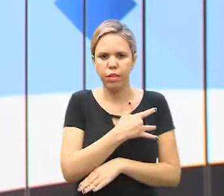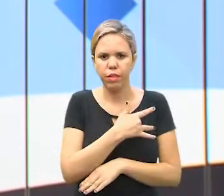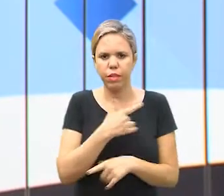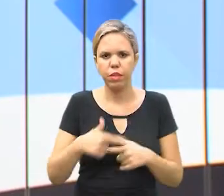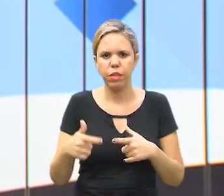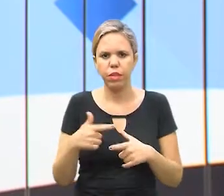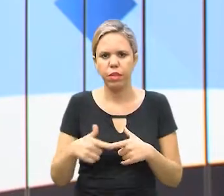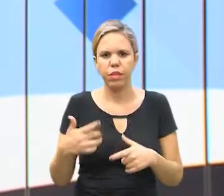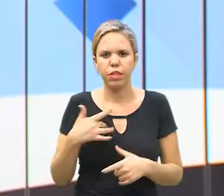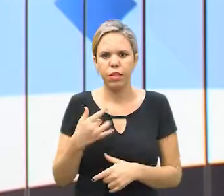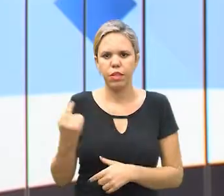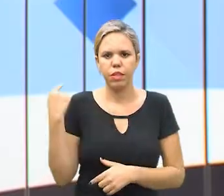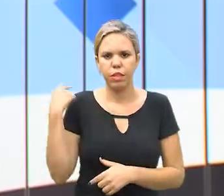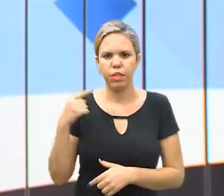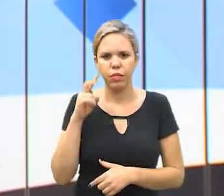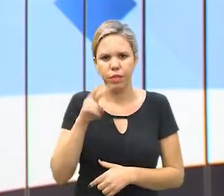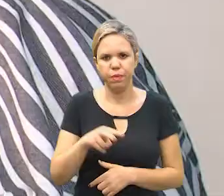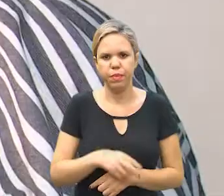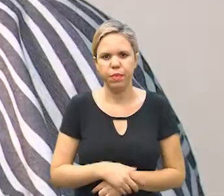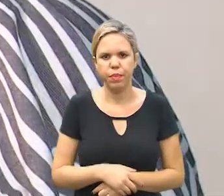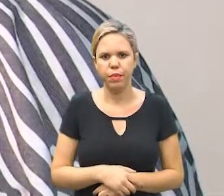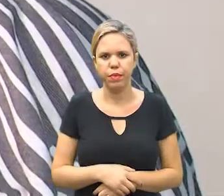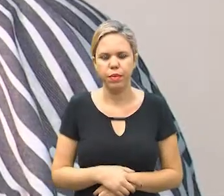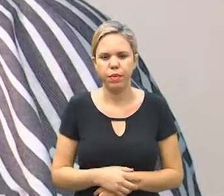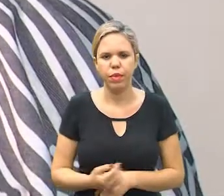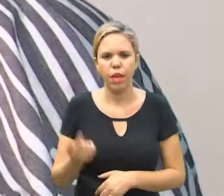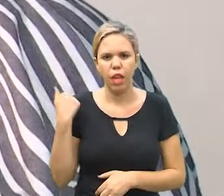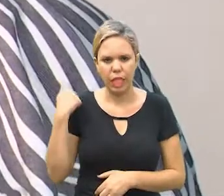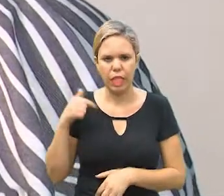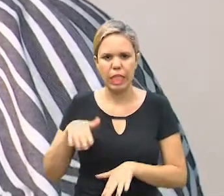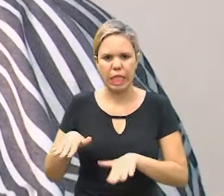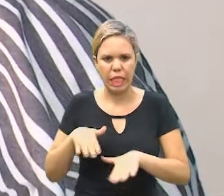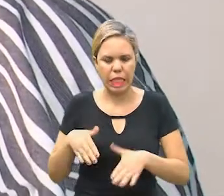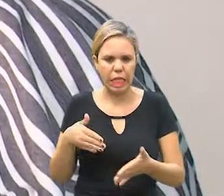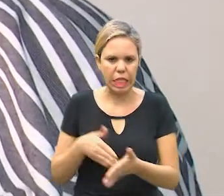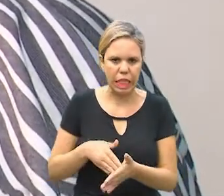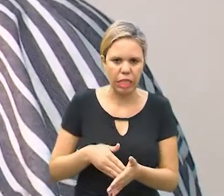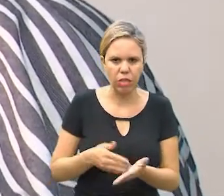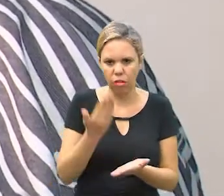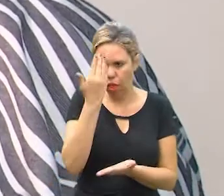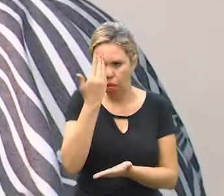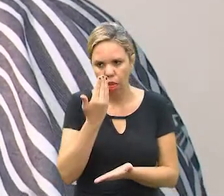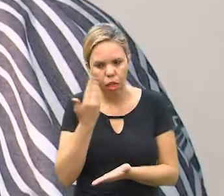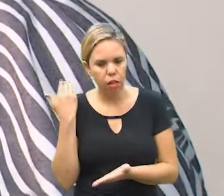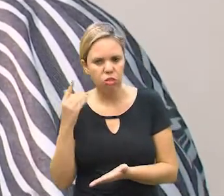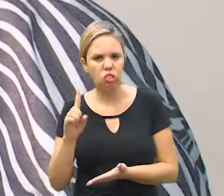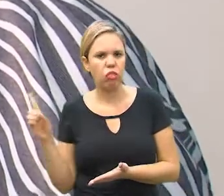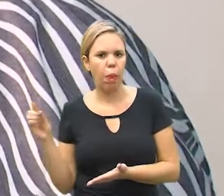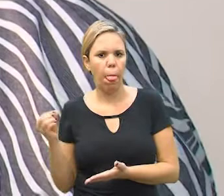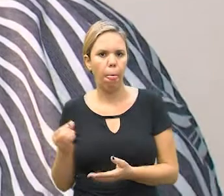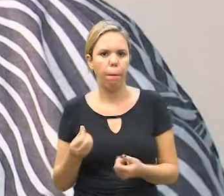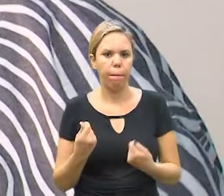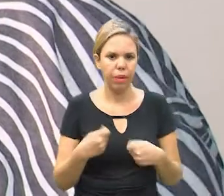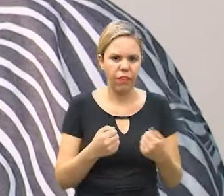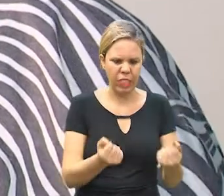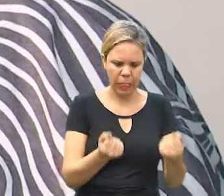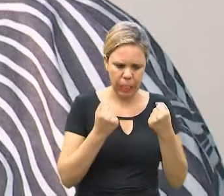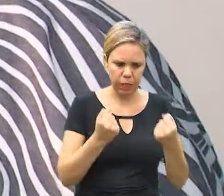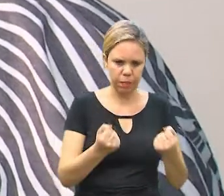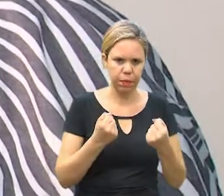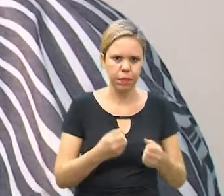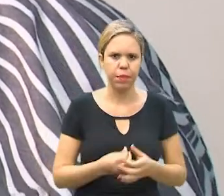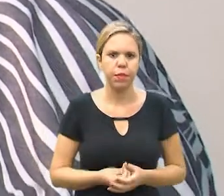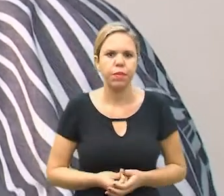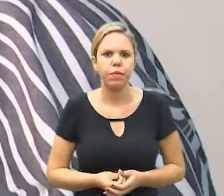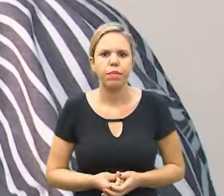dos problemas de saúde. Vamos ouvir. Eu perdi movimento do lado direito e eu precisava de exercício,